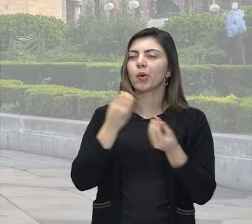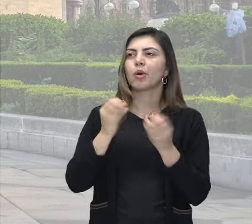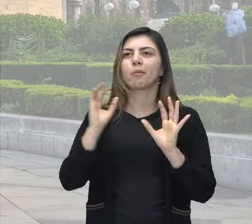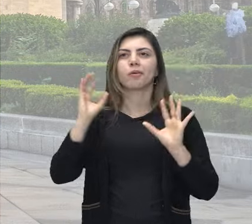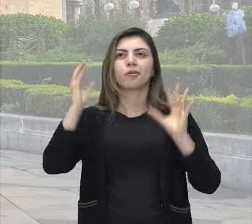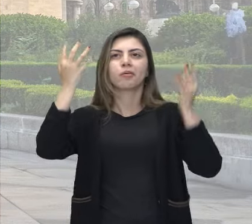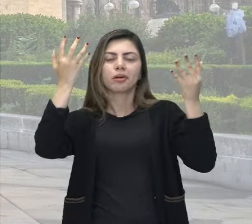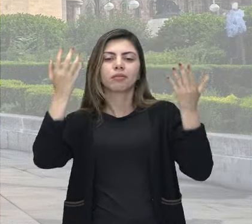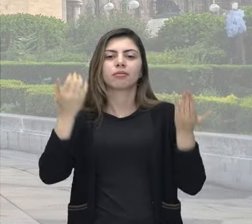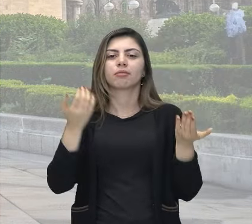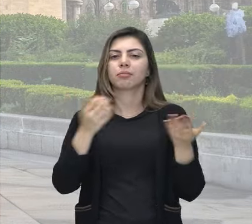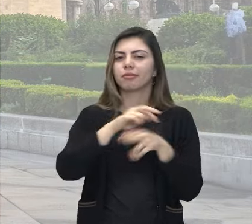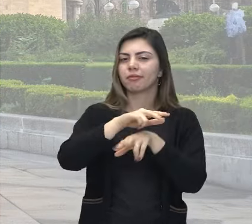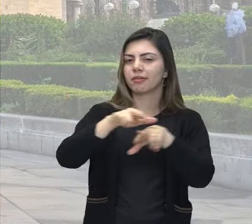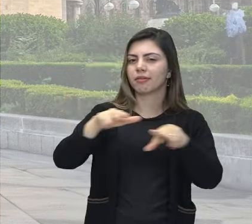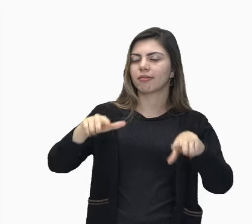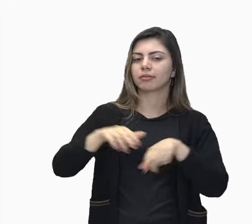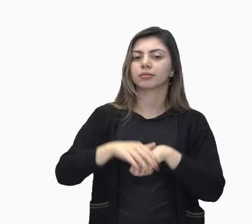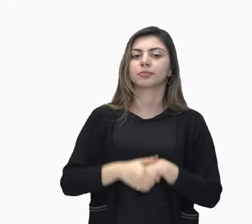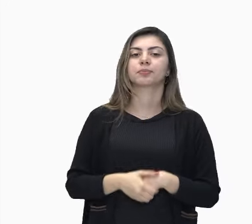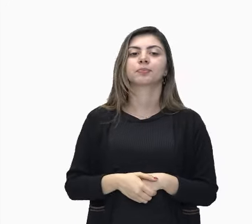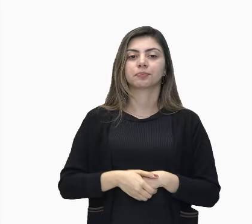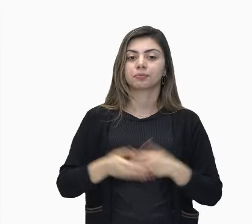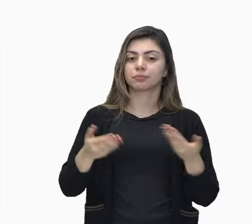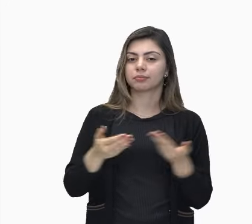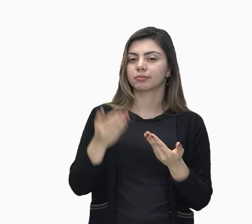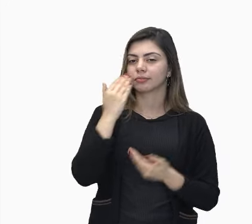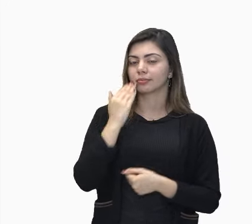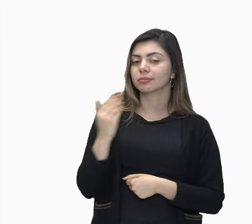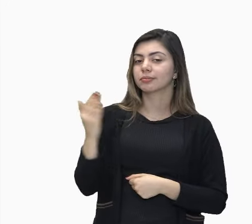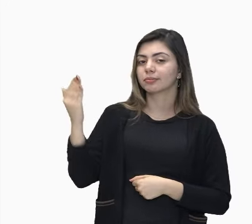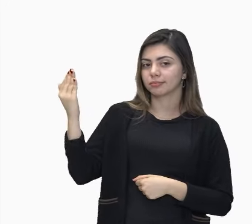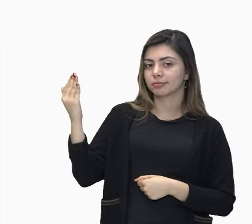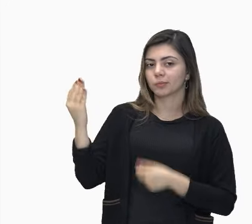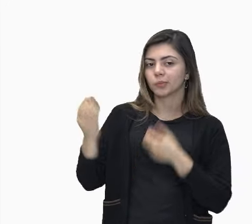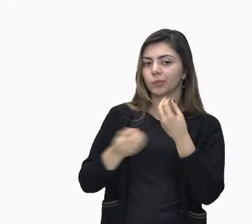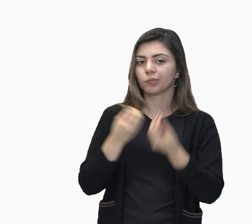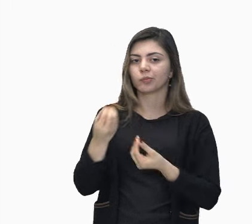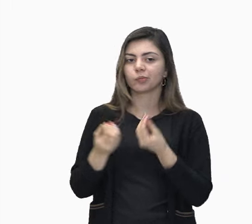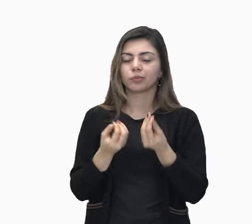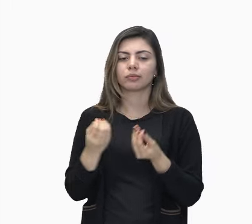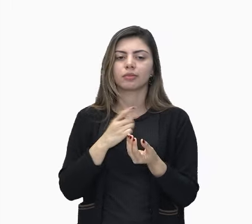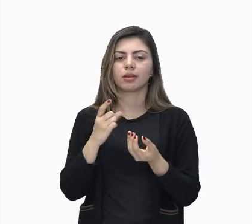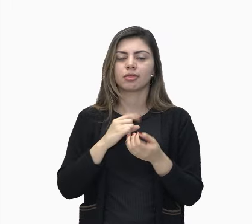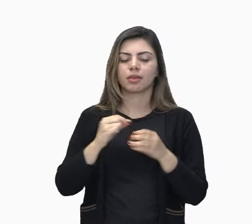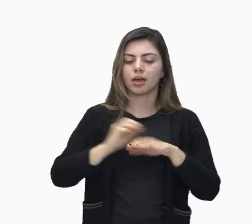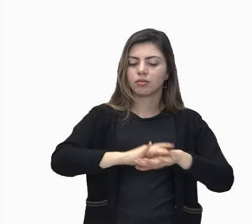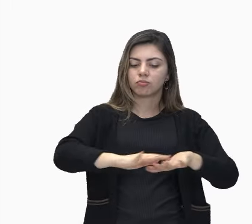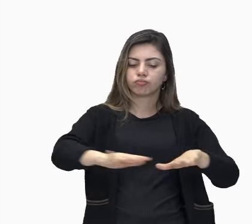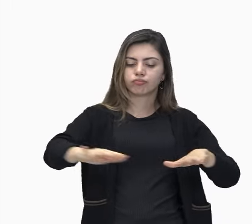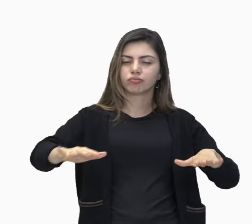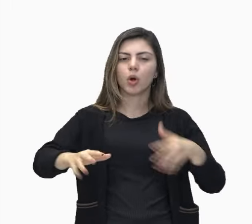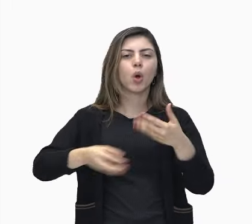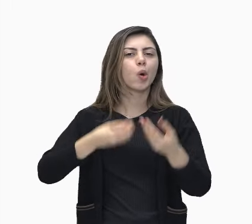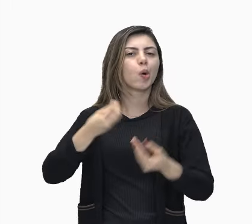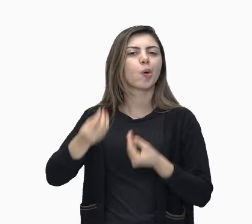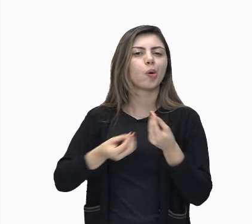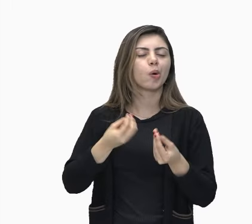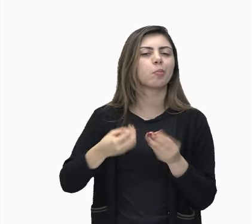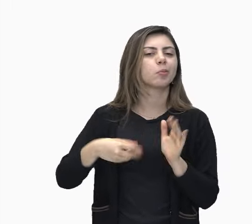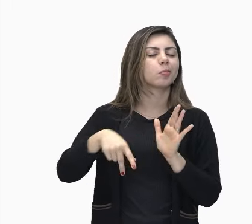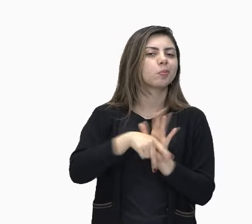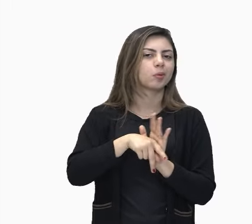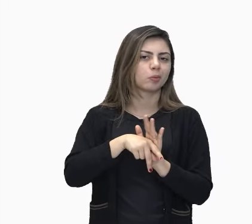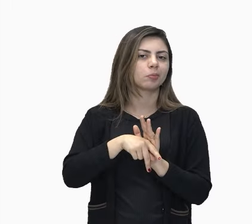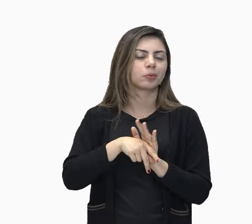e hidrografia. Olha só, em relação ao relevo, né, os aspectos físicos aí do México, o relevo, gente, a